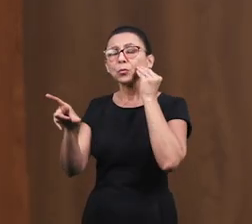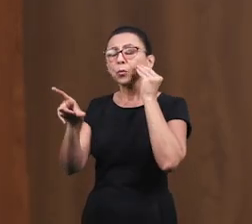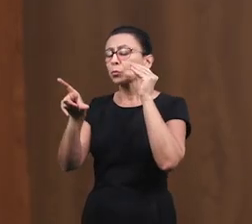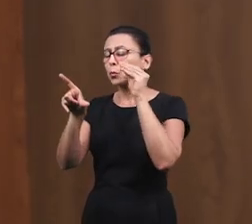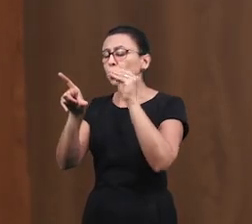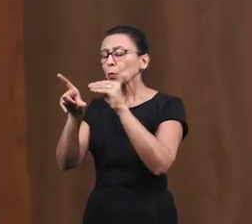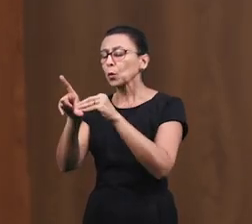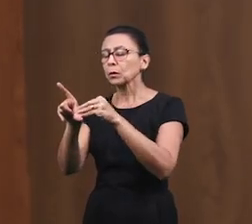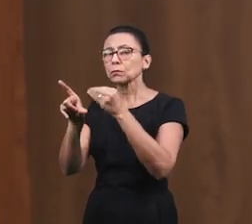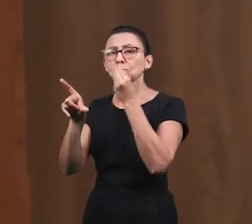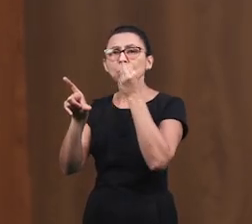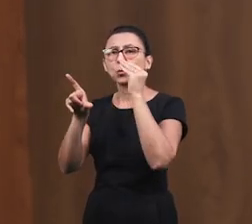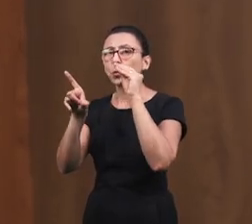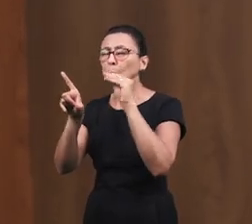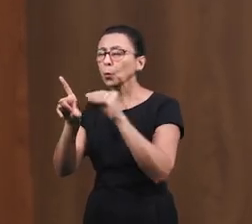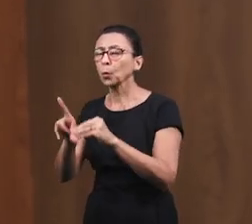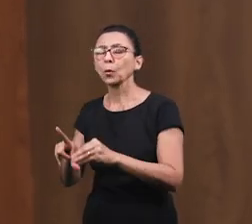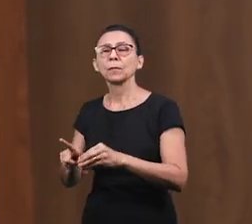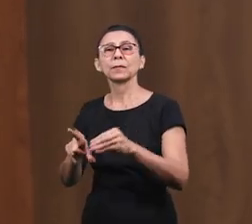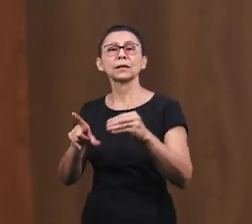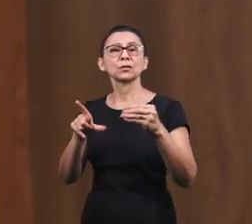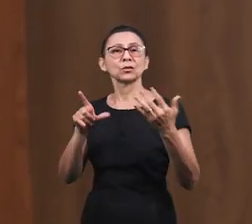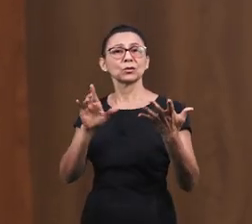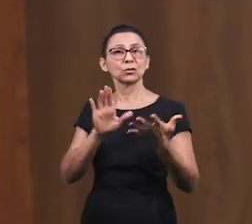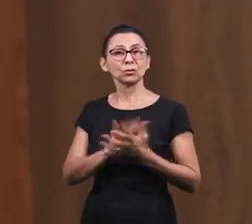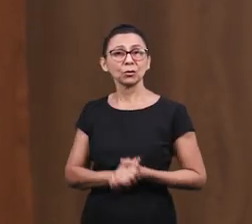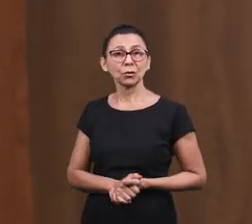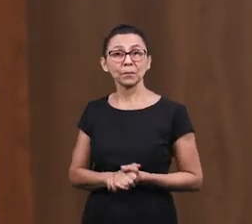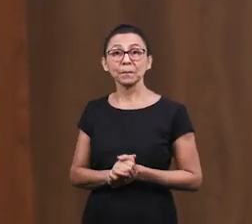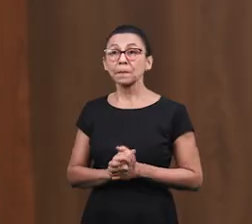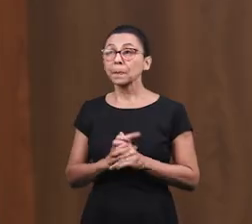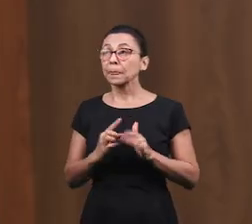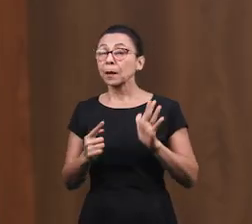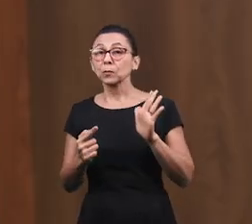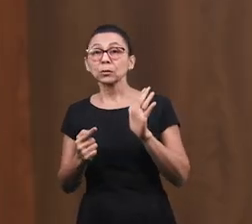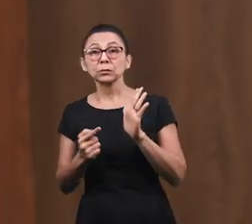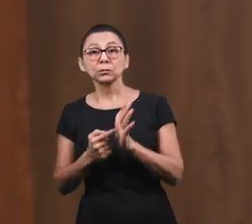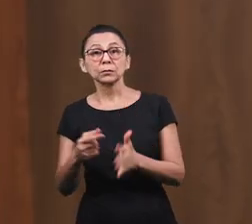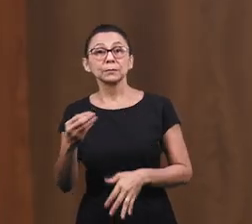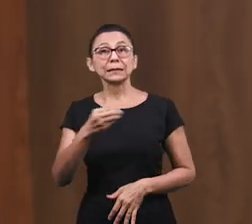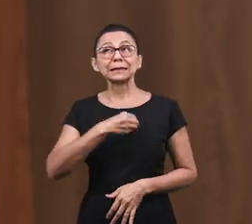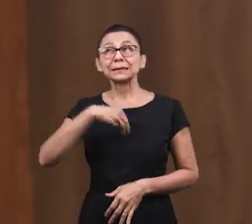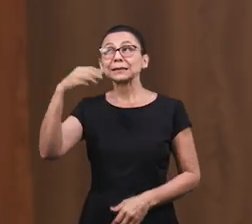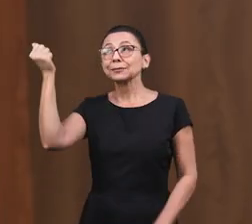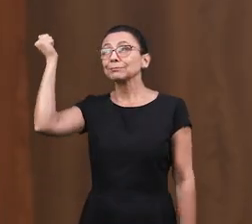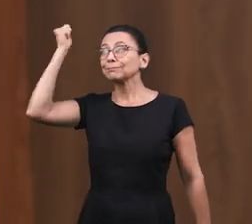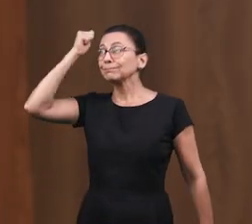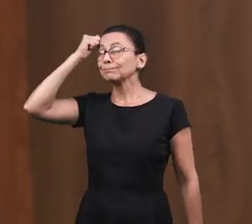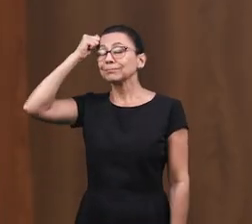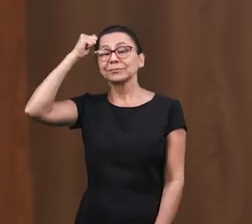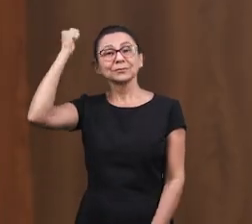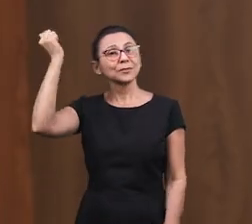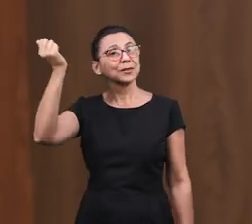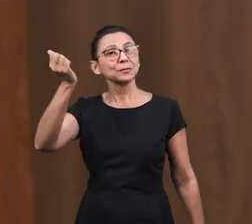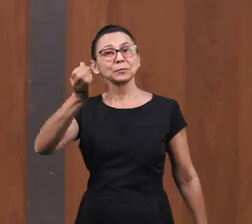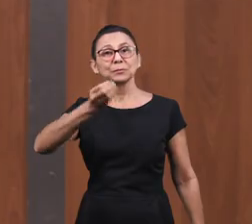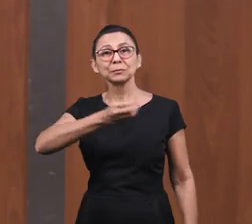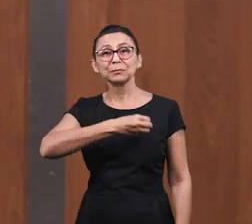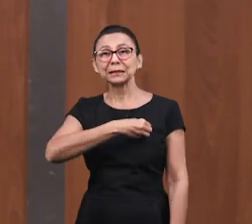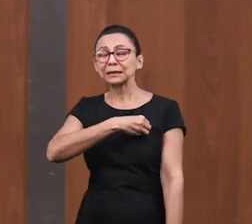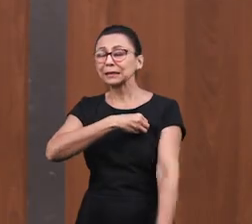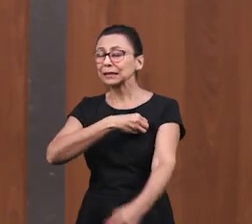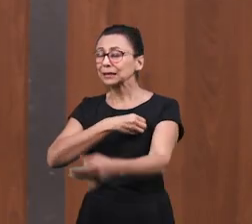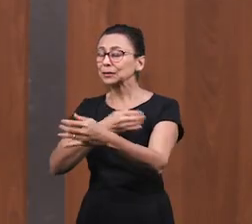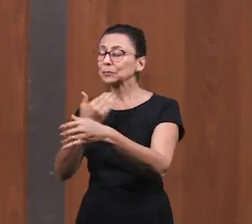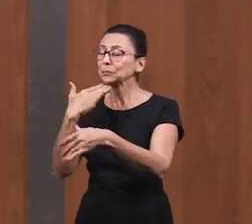demonstrou todo o arrependimento pelos seus pecados, demonstrou ali todo o seu amor por Jesus. Ela não